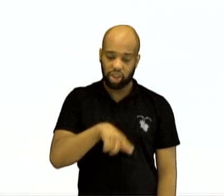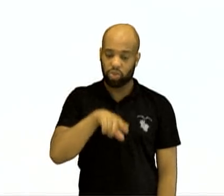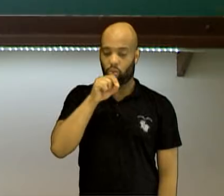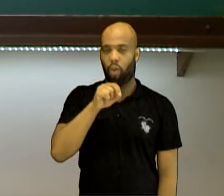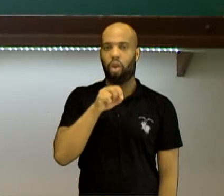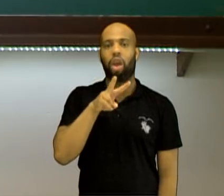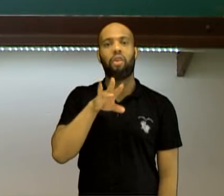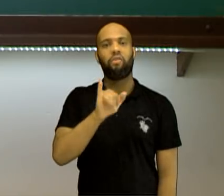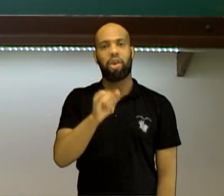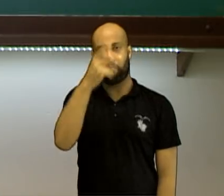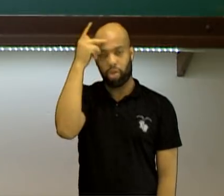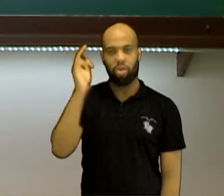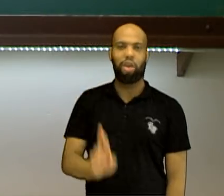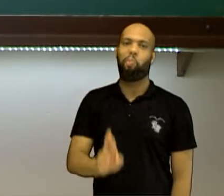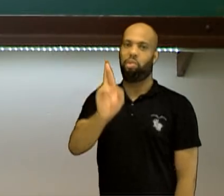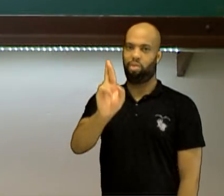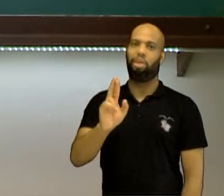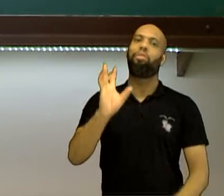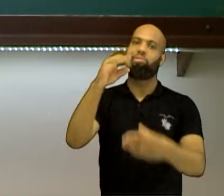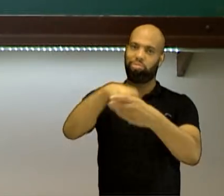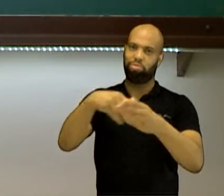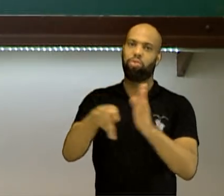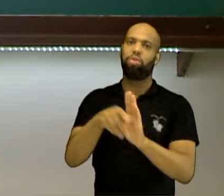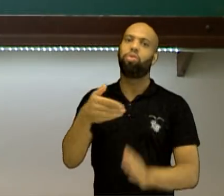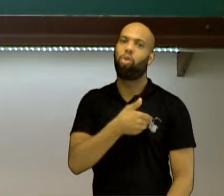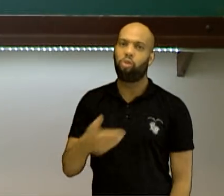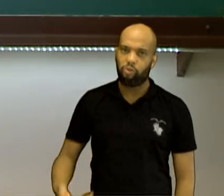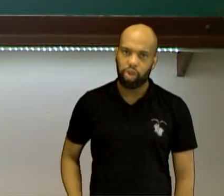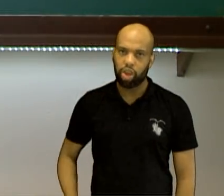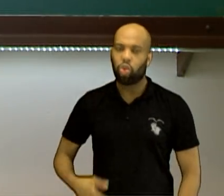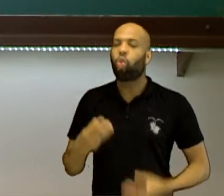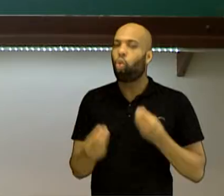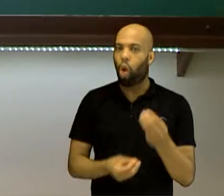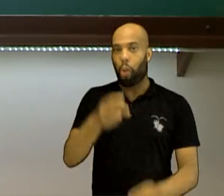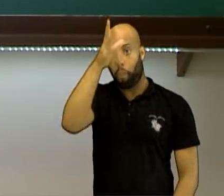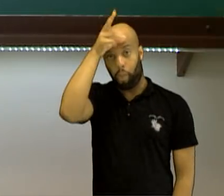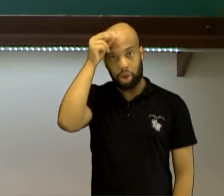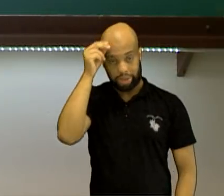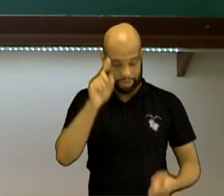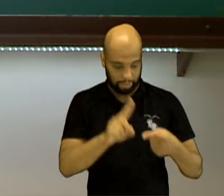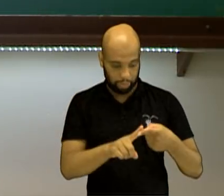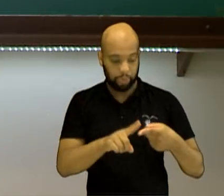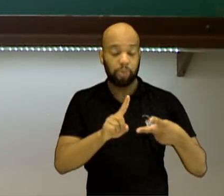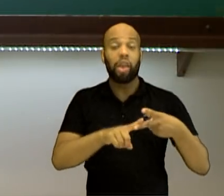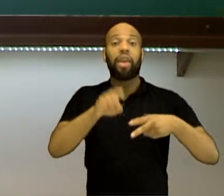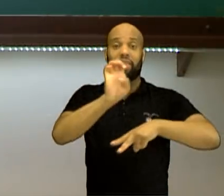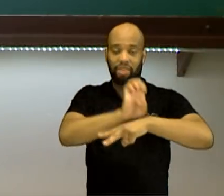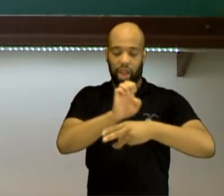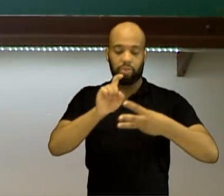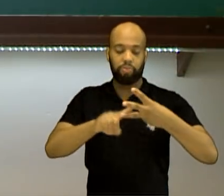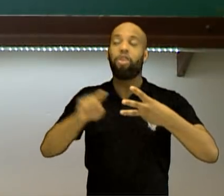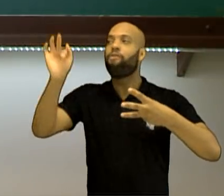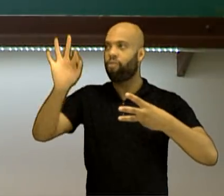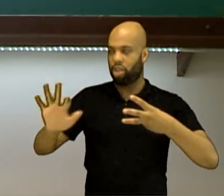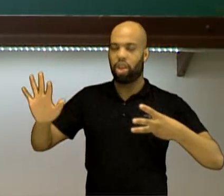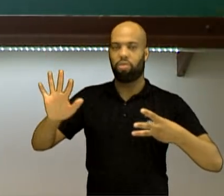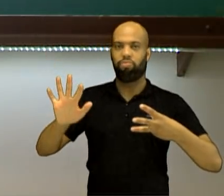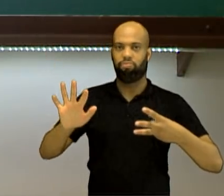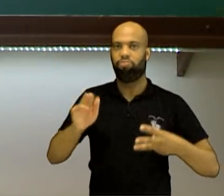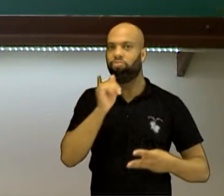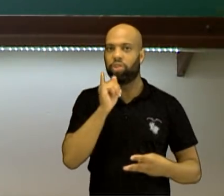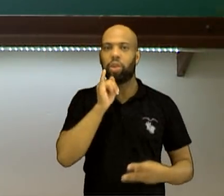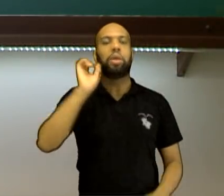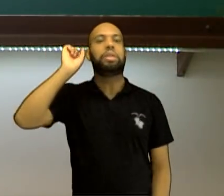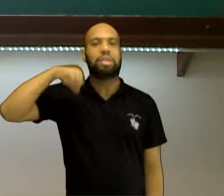no governo, nas esferas federal, estadual e municipal. Eleger senadores, presidente da